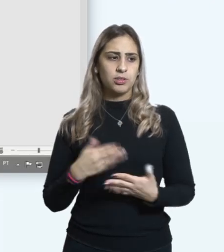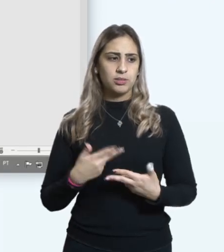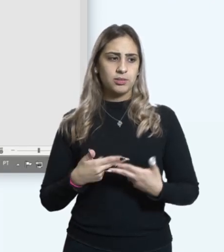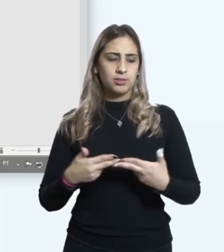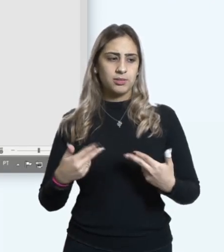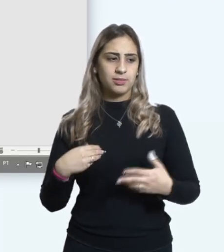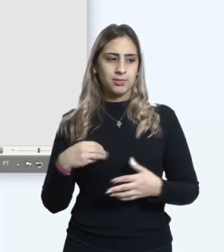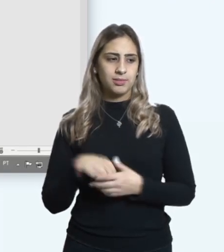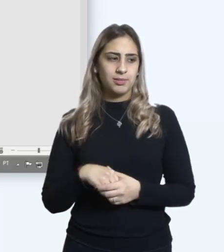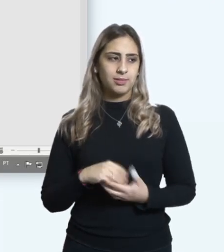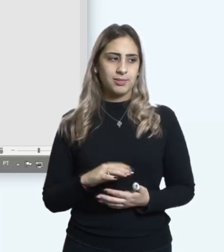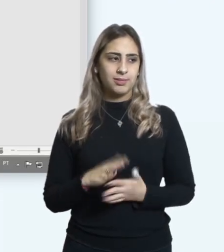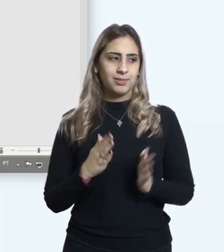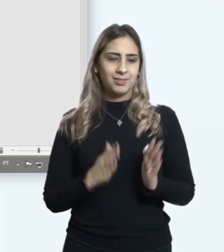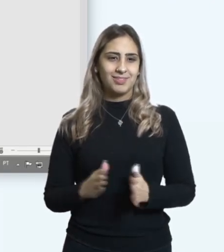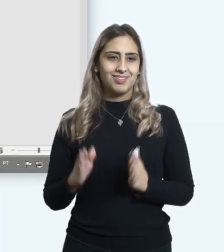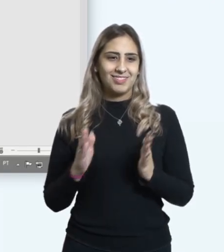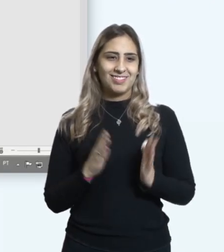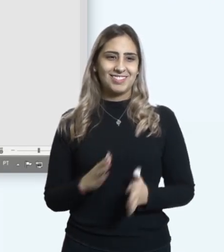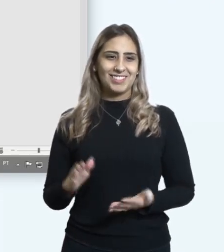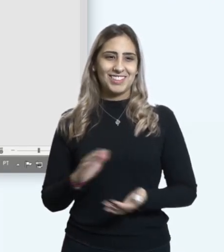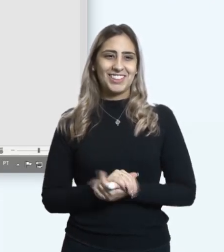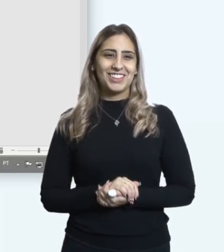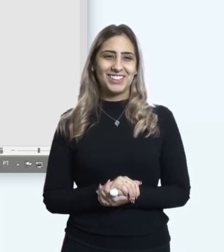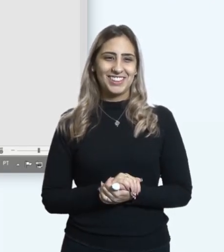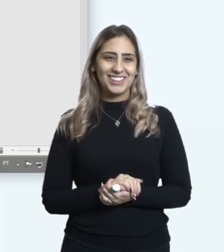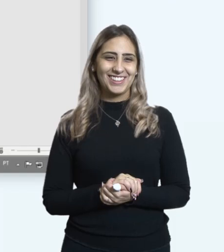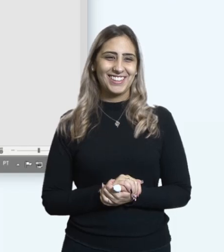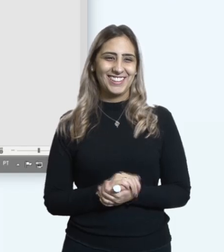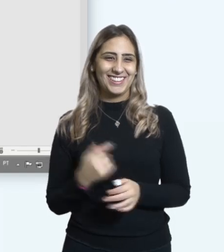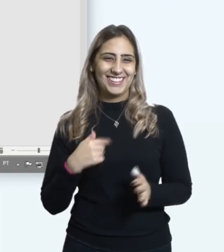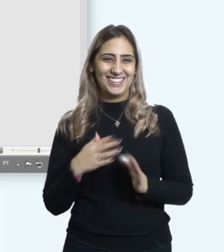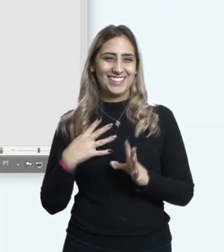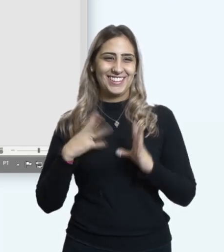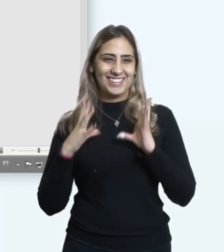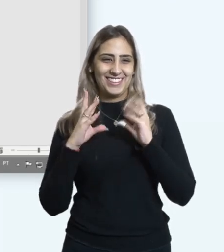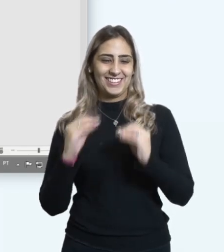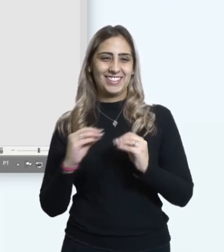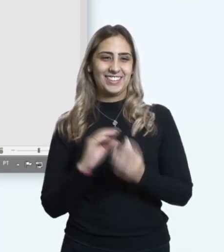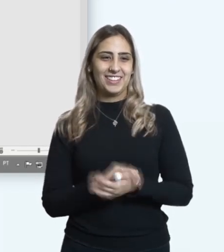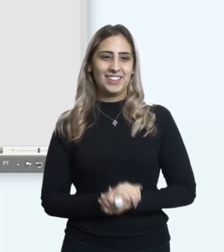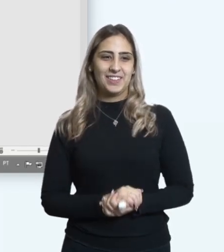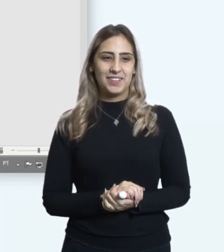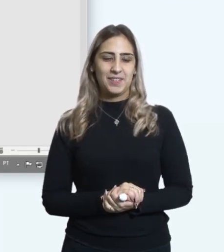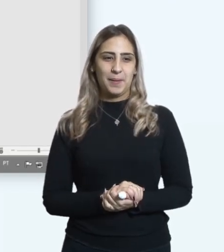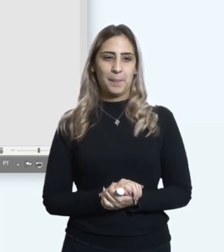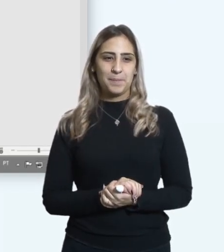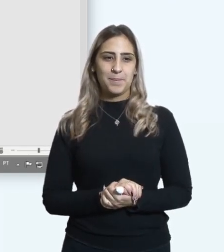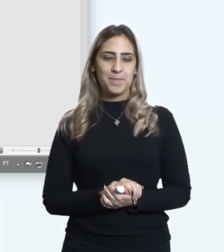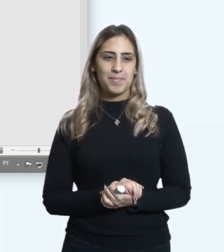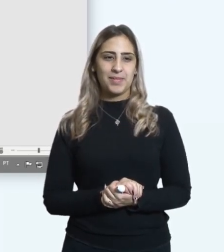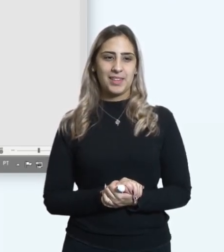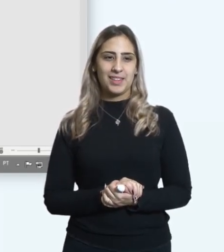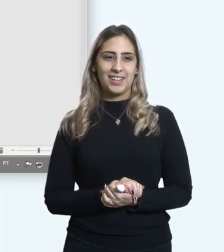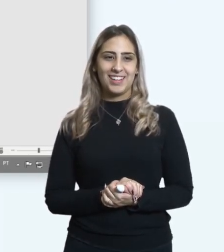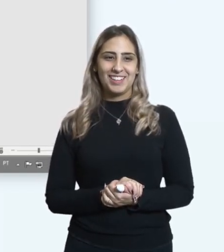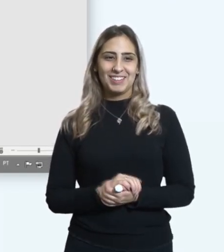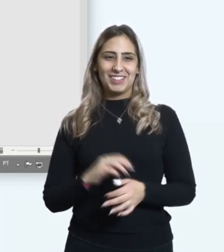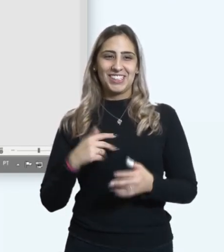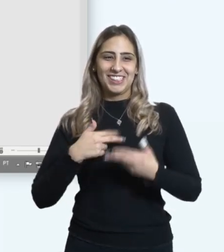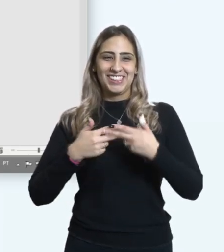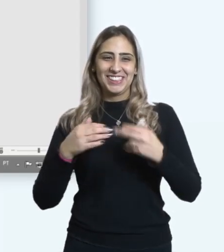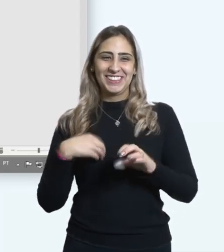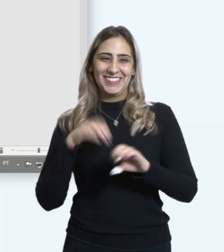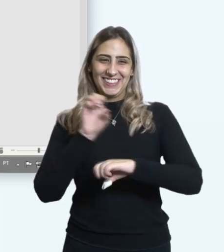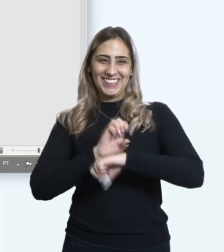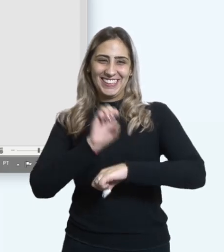secretário Rocieli Soares da Silva, secretário executivo Haroldo. Ô, Gina, o Haroldo não é mais secretário executivo. Eu